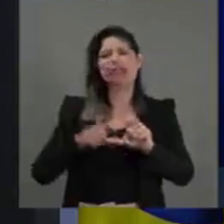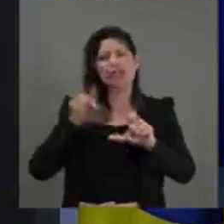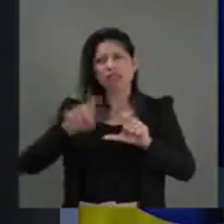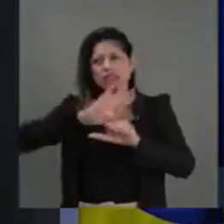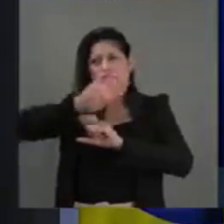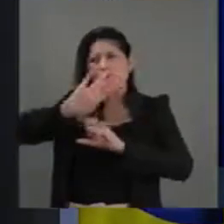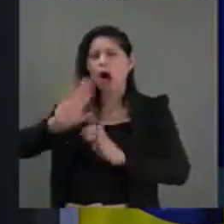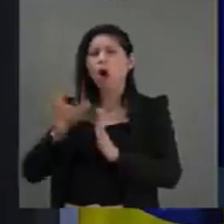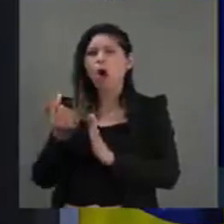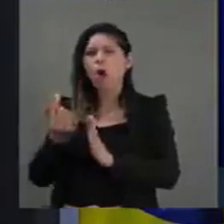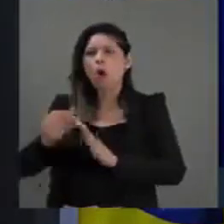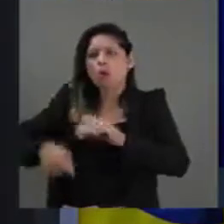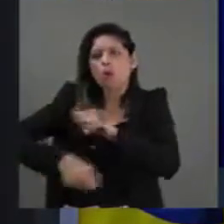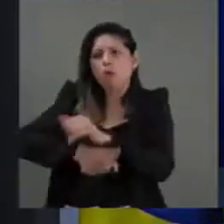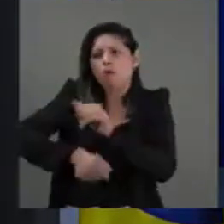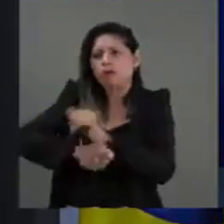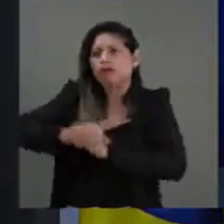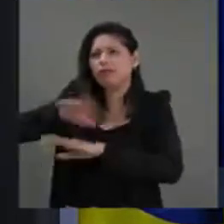institucionalizada.